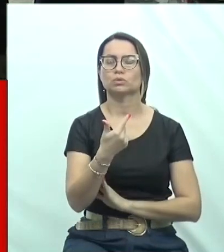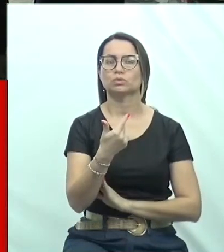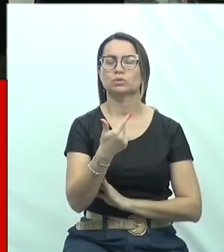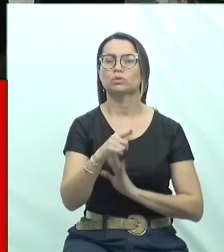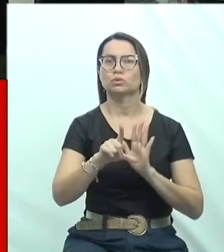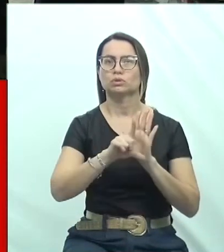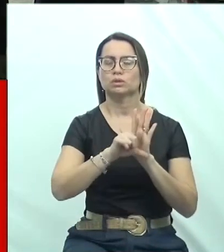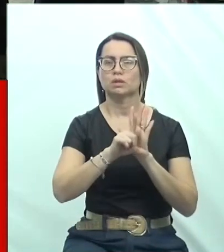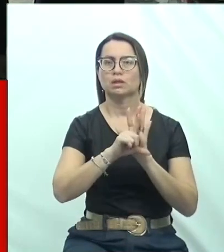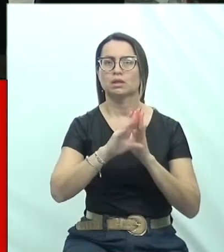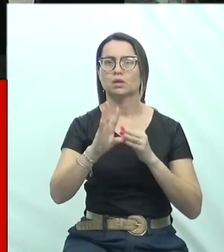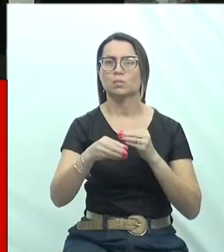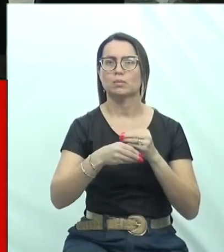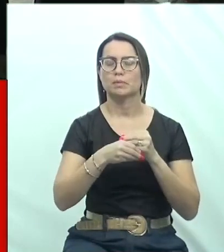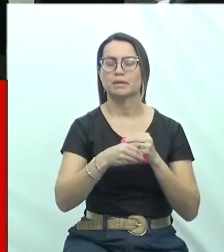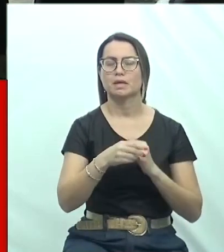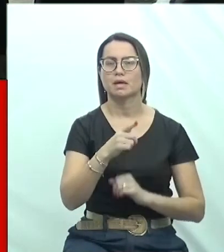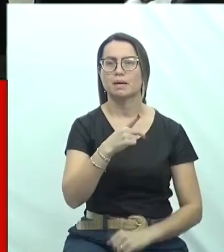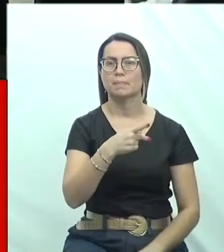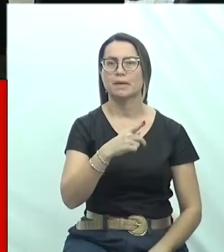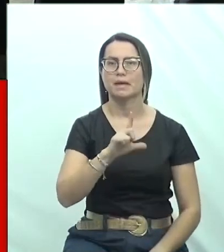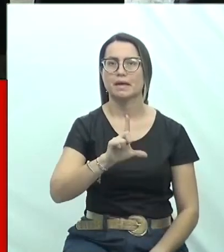Poder Executivo número